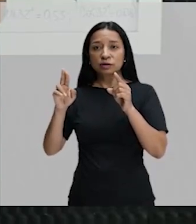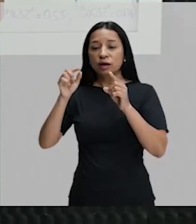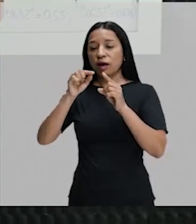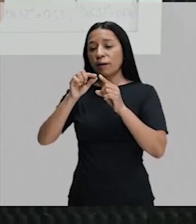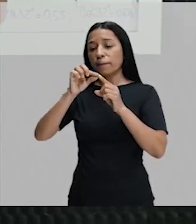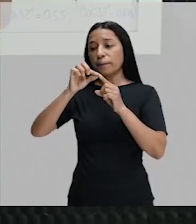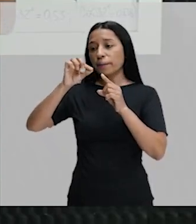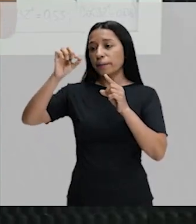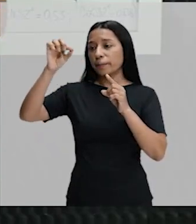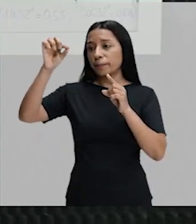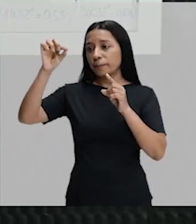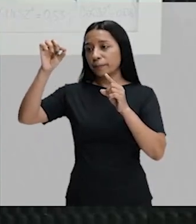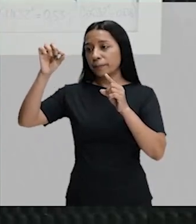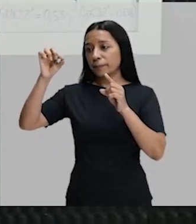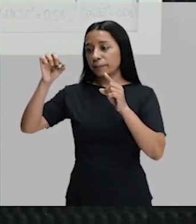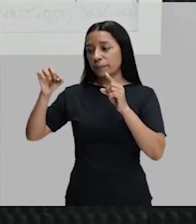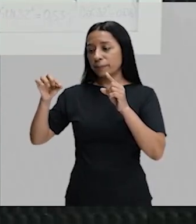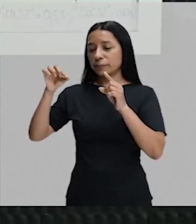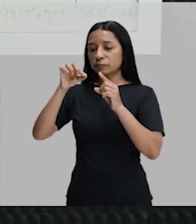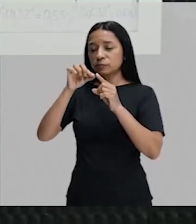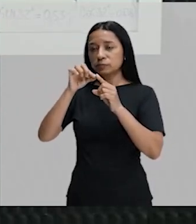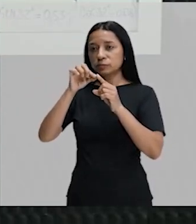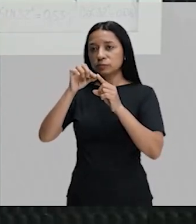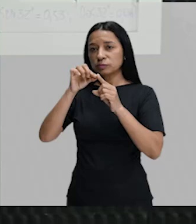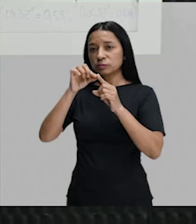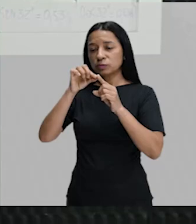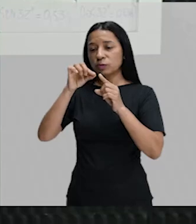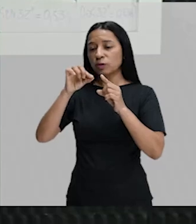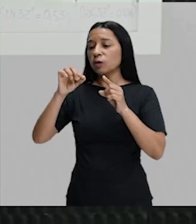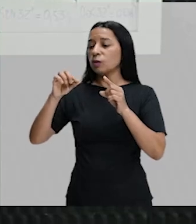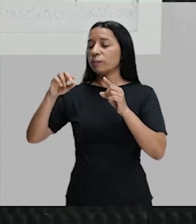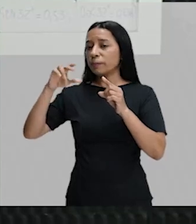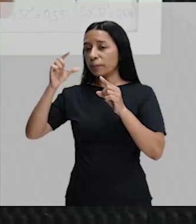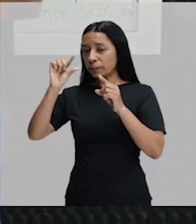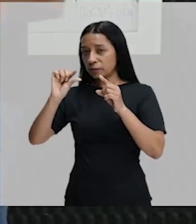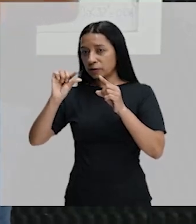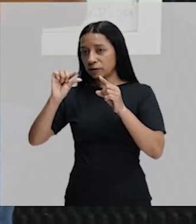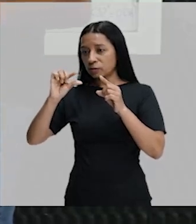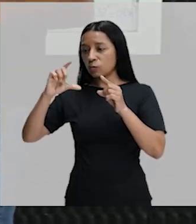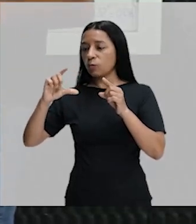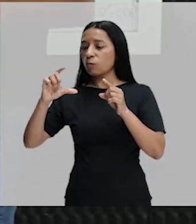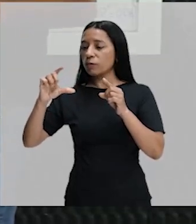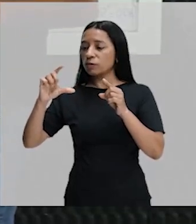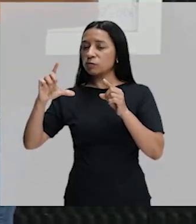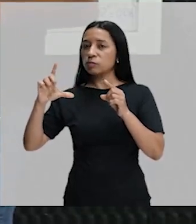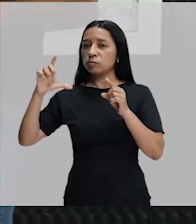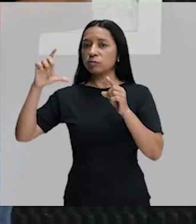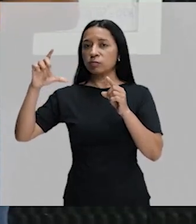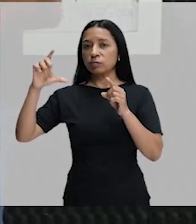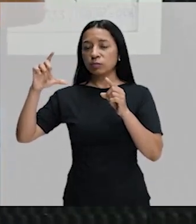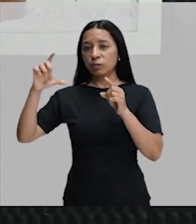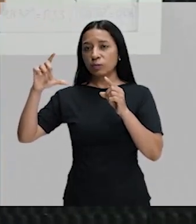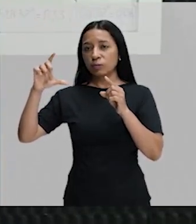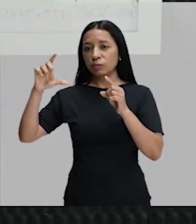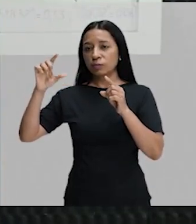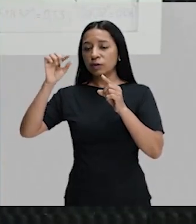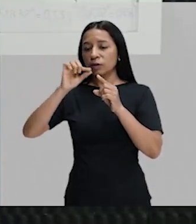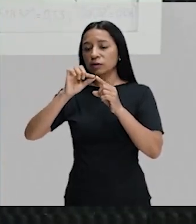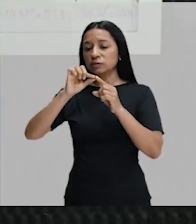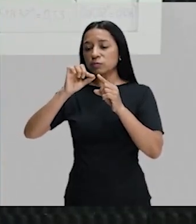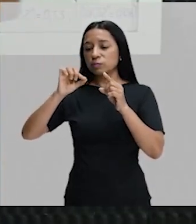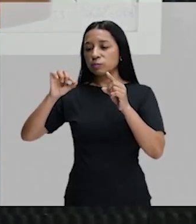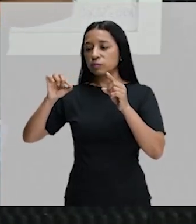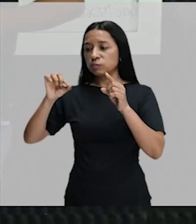dos lados. Perceba que eu tenho um triângulo pequeno, um triângulo médio e um triângulo maior. As medidas